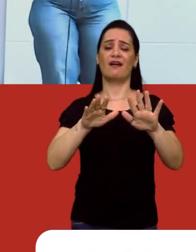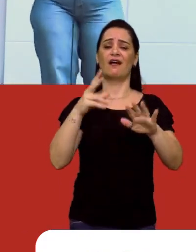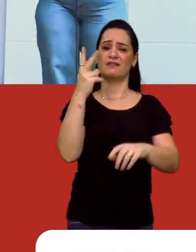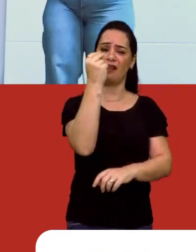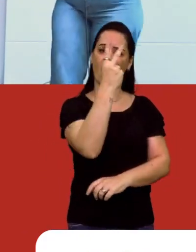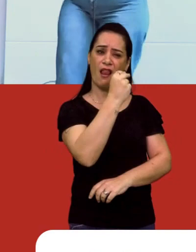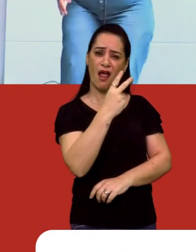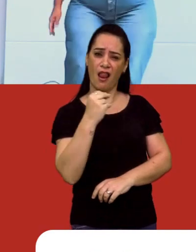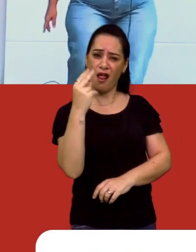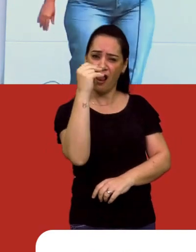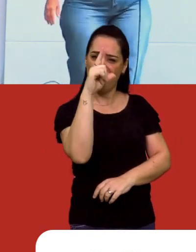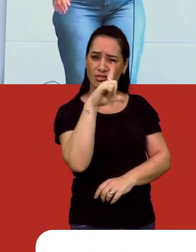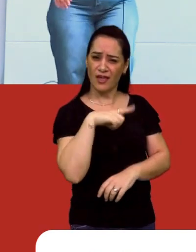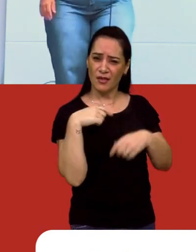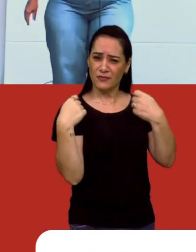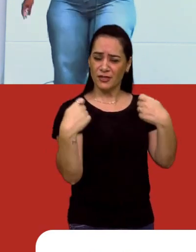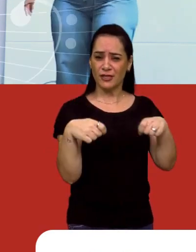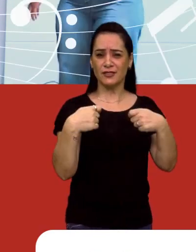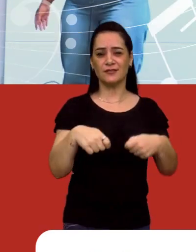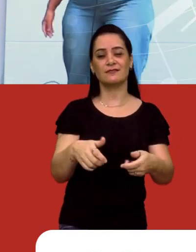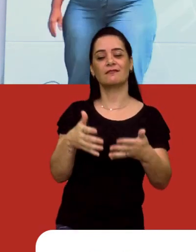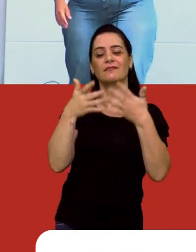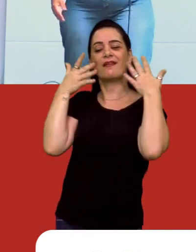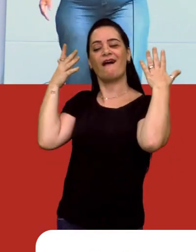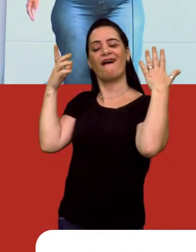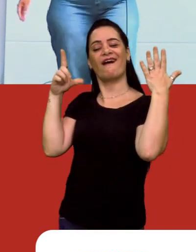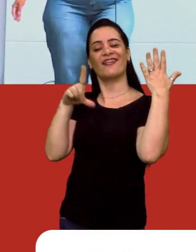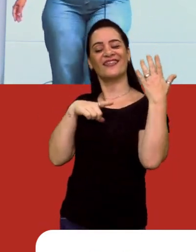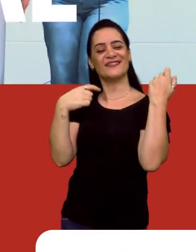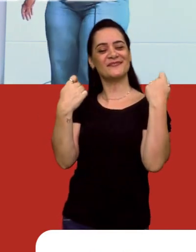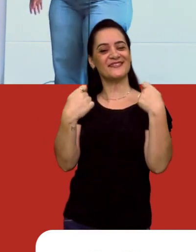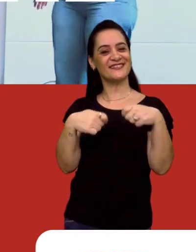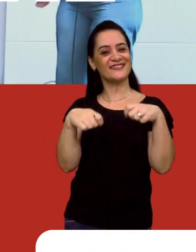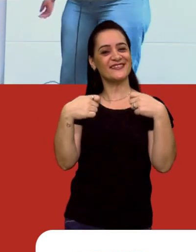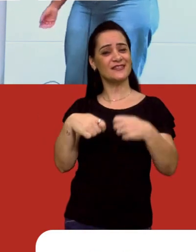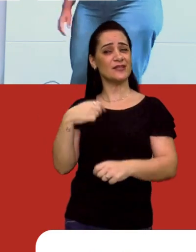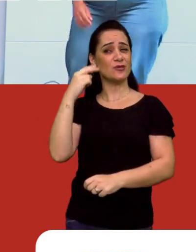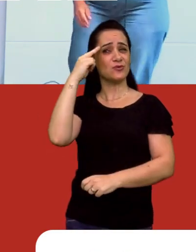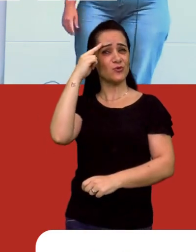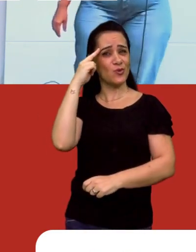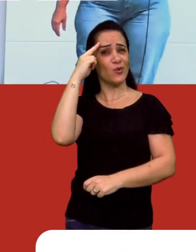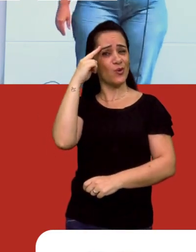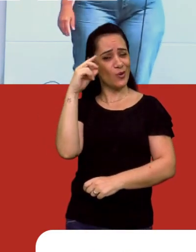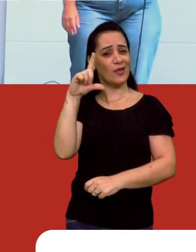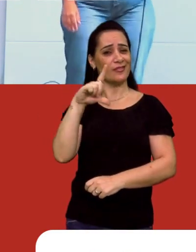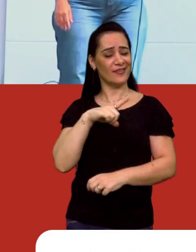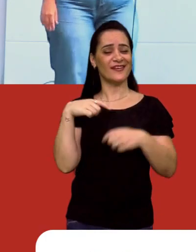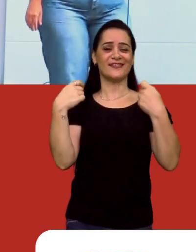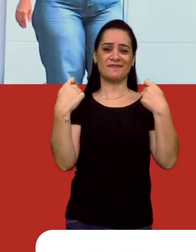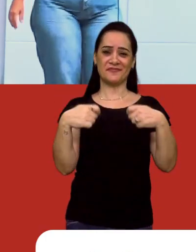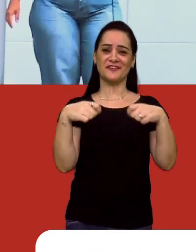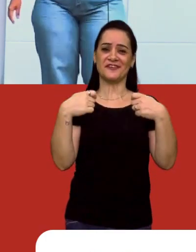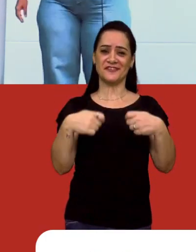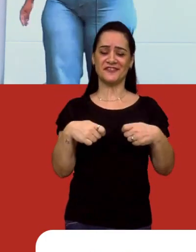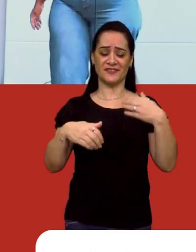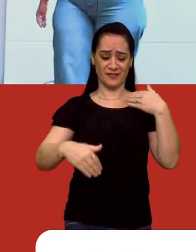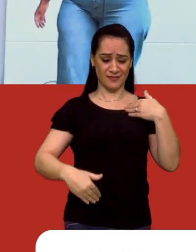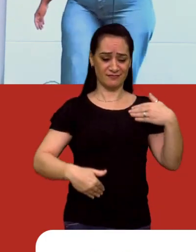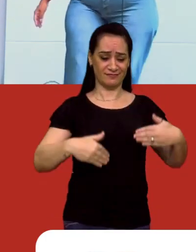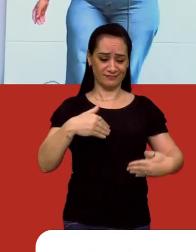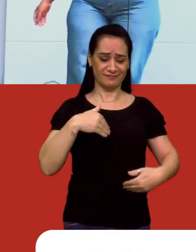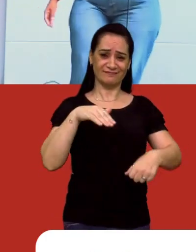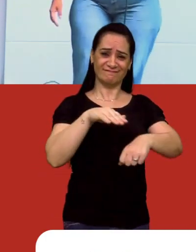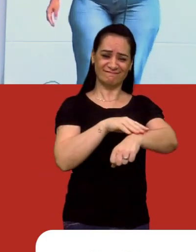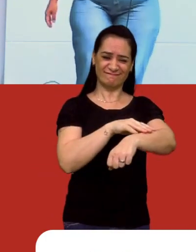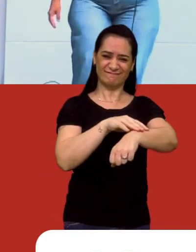é preciso ter manha, é preciso ter graça, é preciso ter sonho sempre. Quem traz